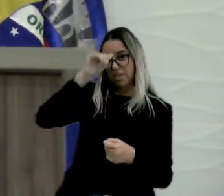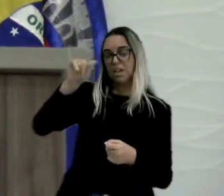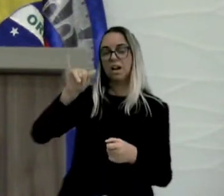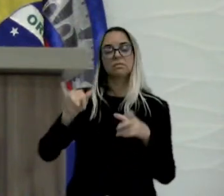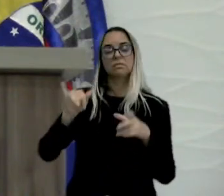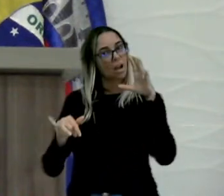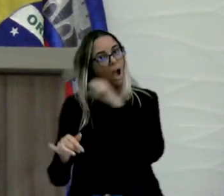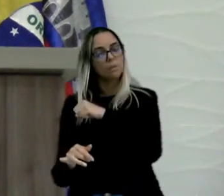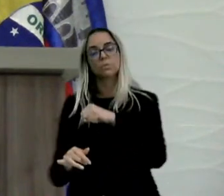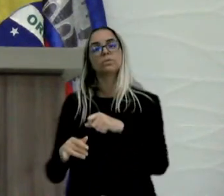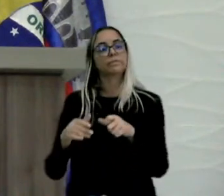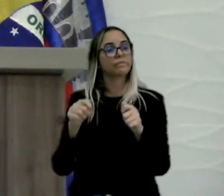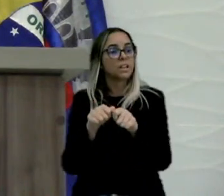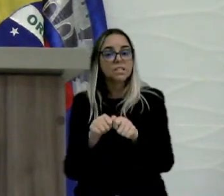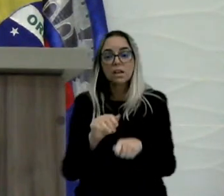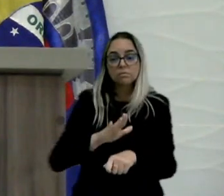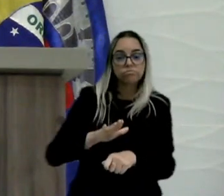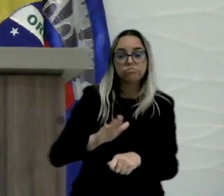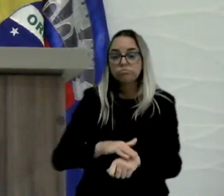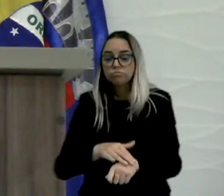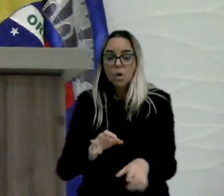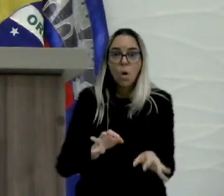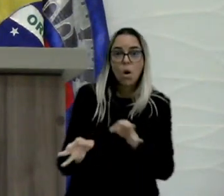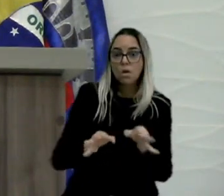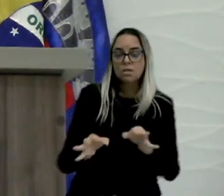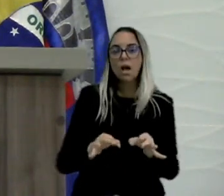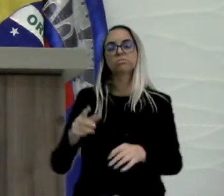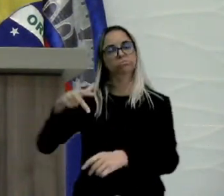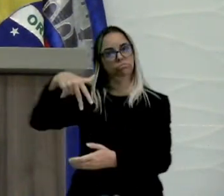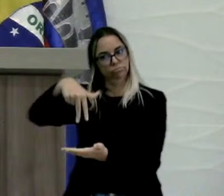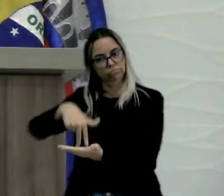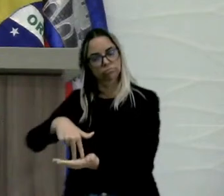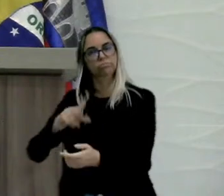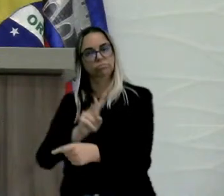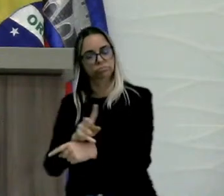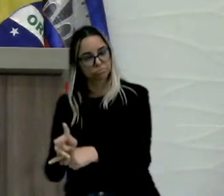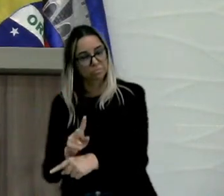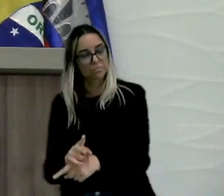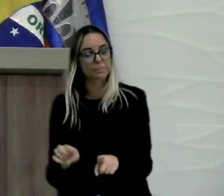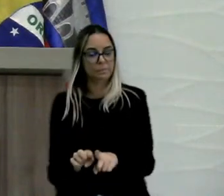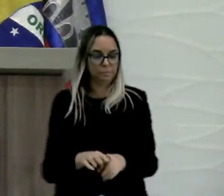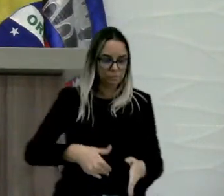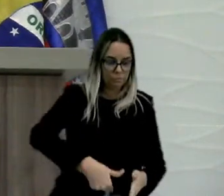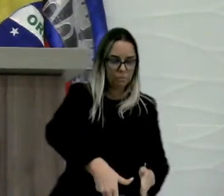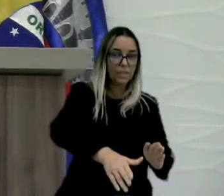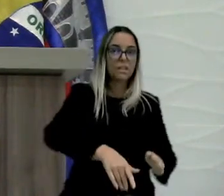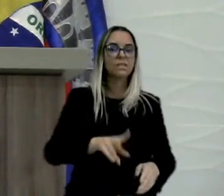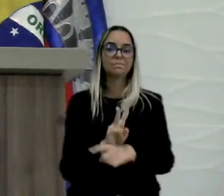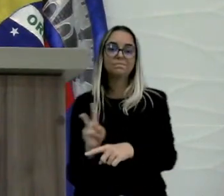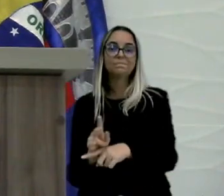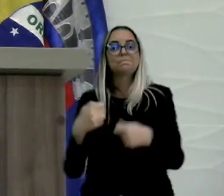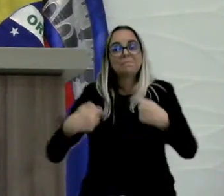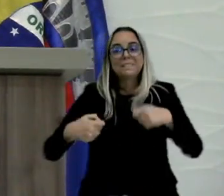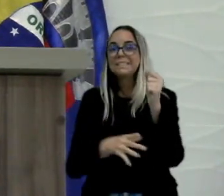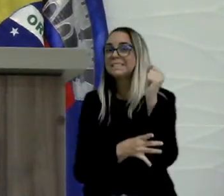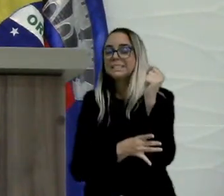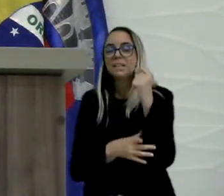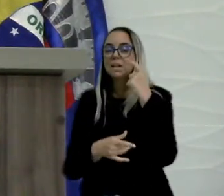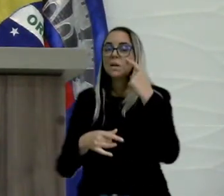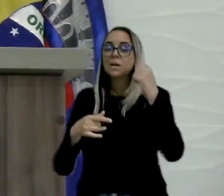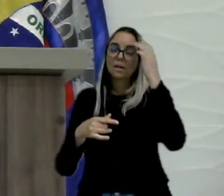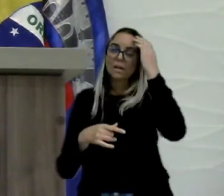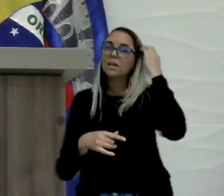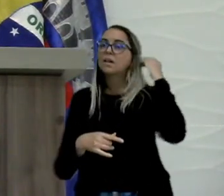urgência porque realmente Ali há grande necessidade porque tendo guarda ali para os as crianç